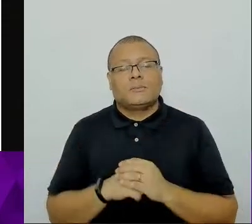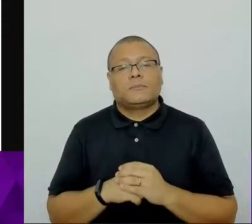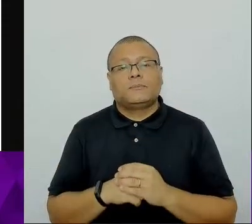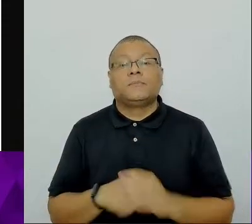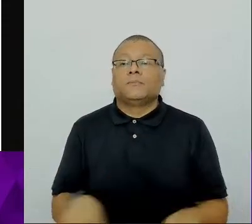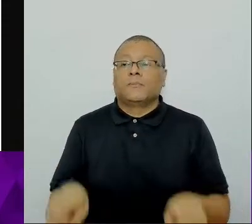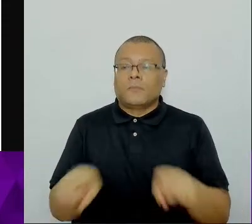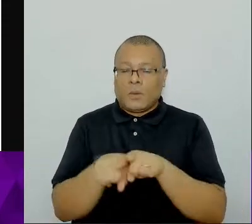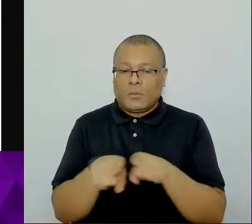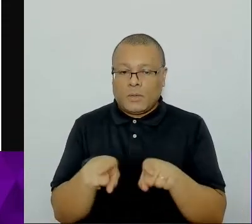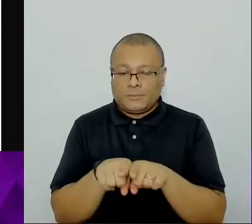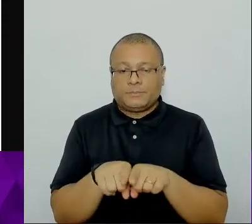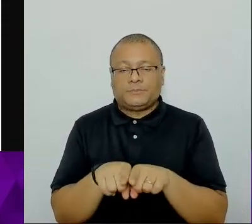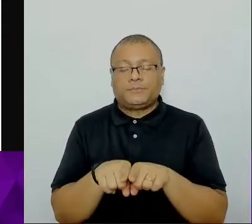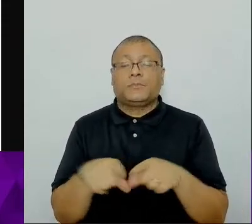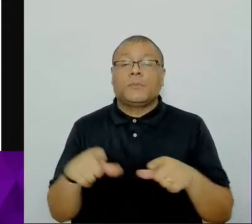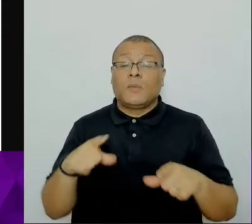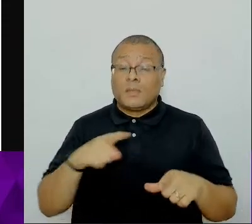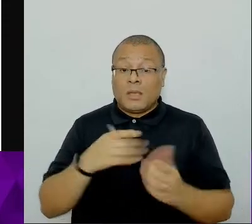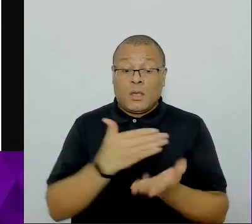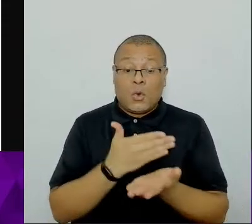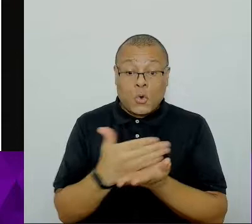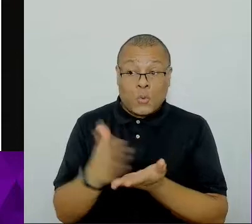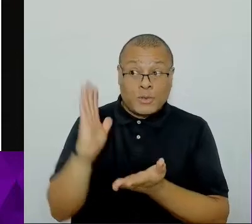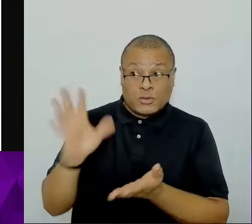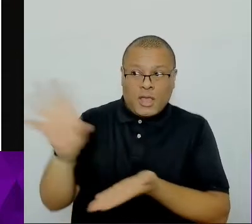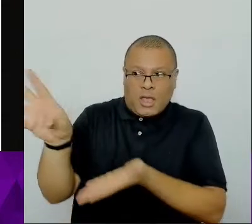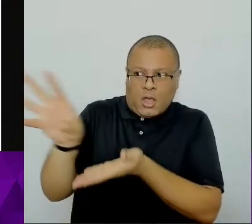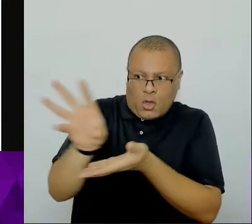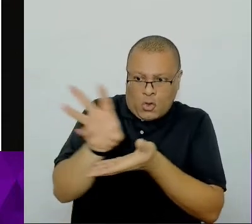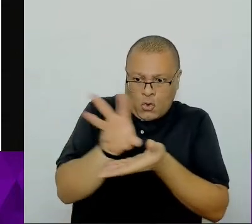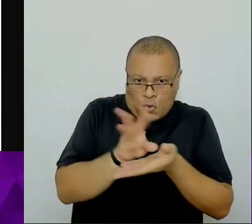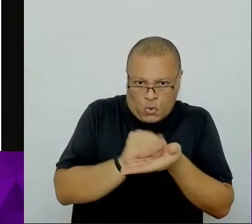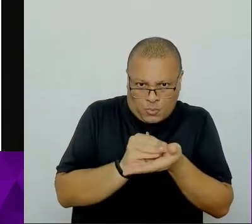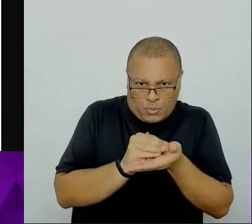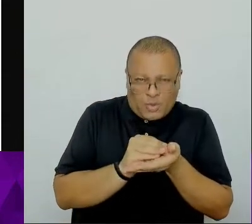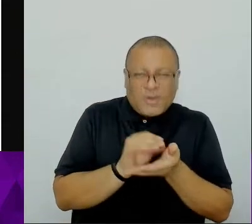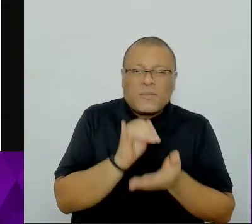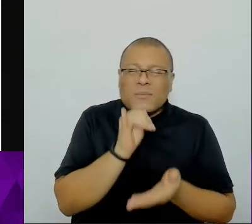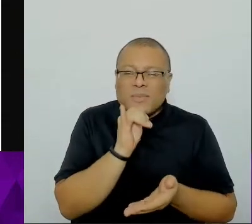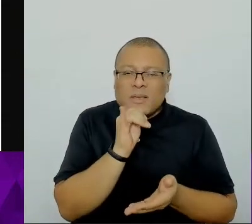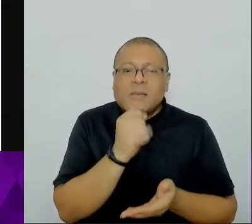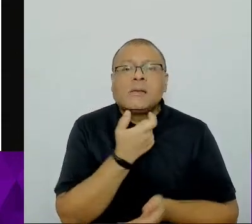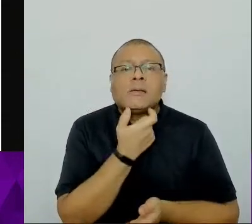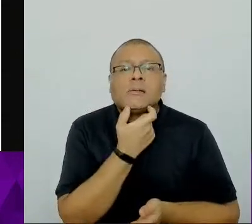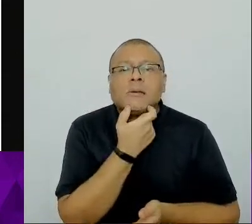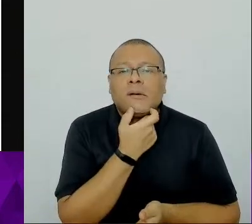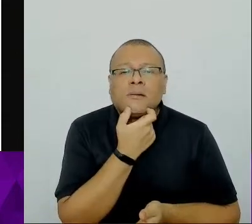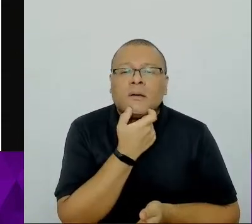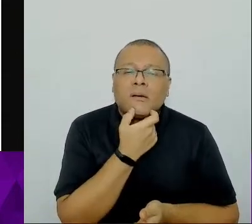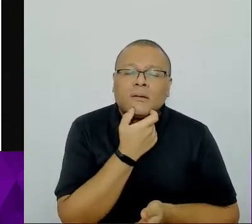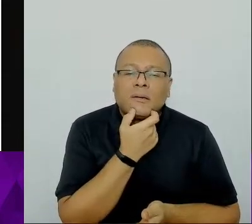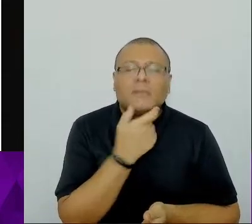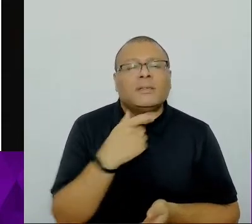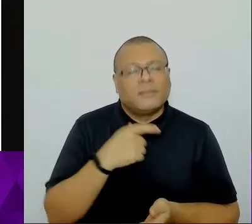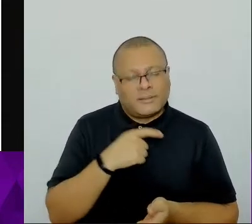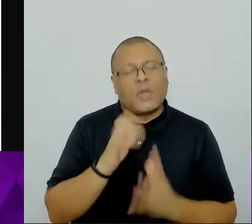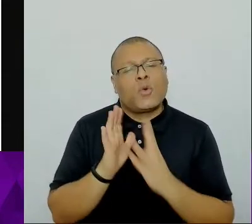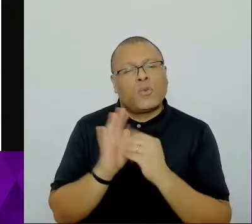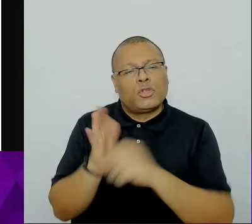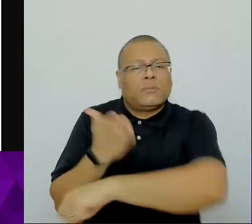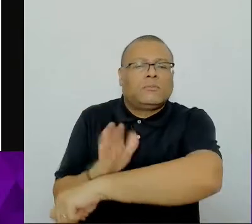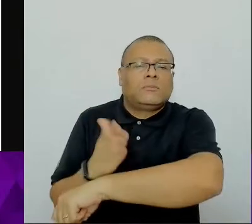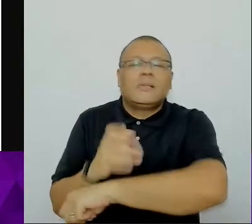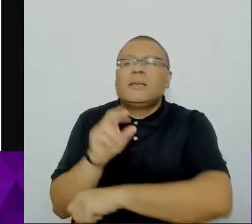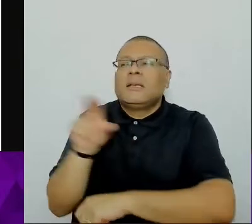Então, a partir desse modelo pré-treinado, mesmo que a gente saia, por exemplo, do inglês, que tem um modelo pré-treinado para